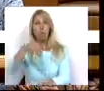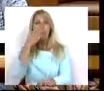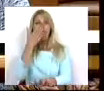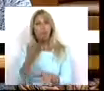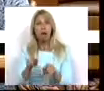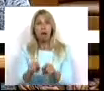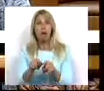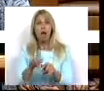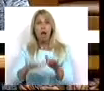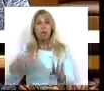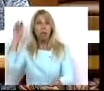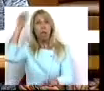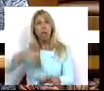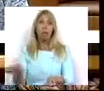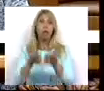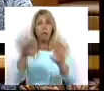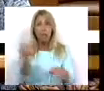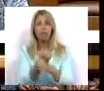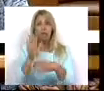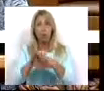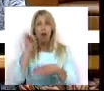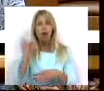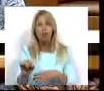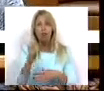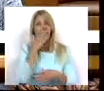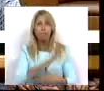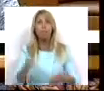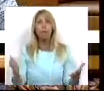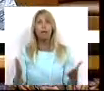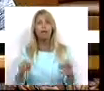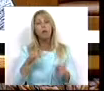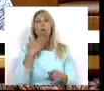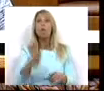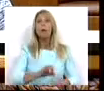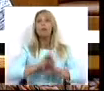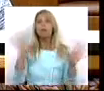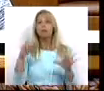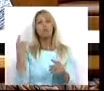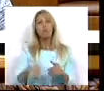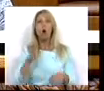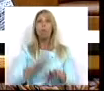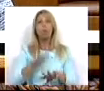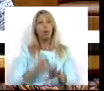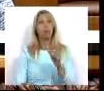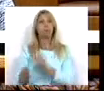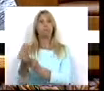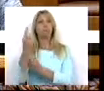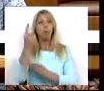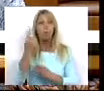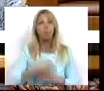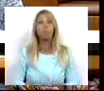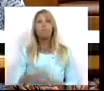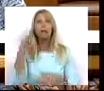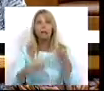tratasse do seu serviço de Correios. Este pedido de clarificação só se deve a um fenómeno. O Tribunal